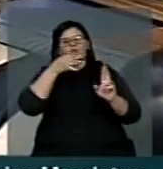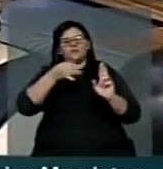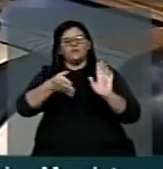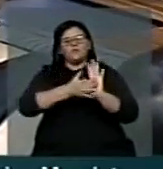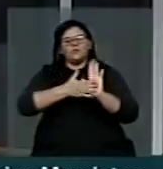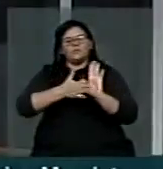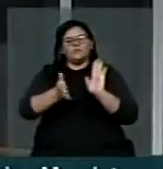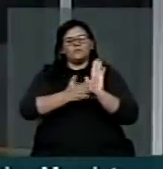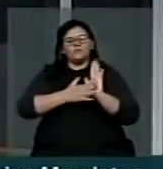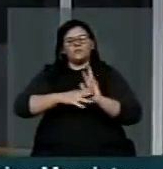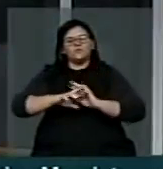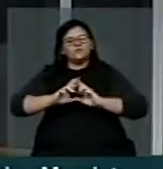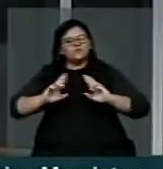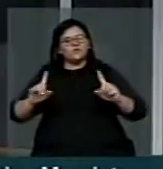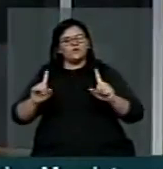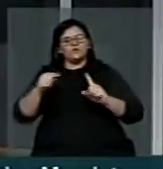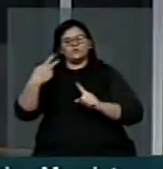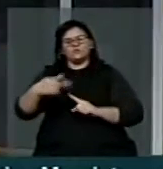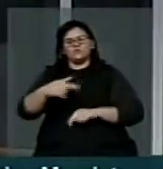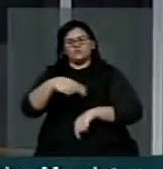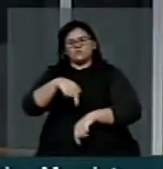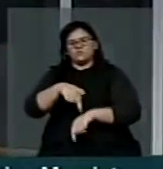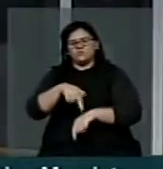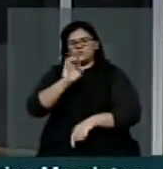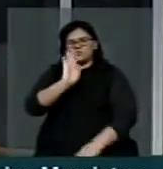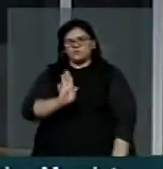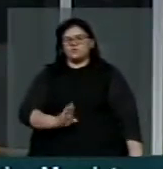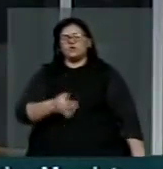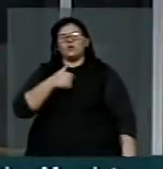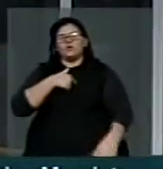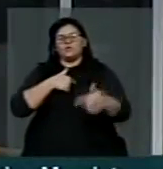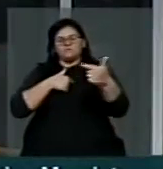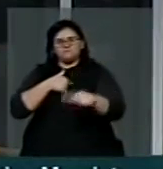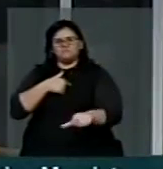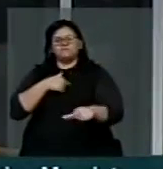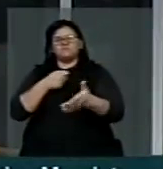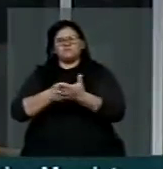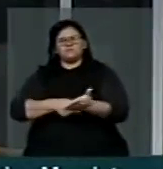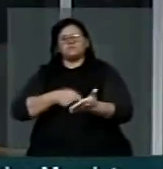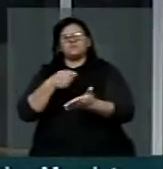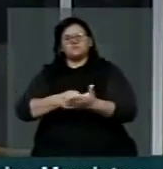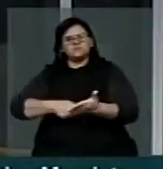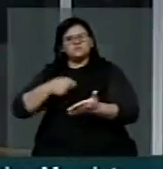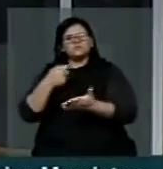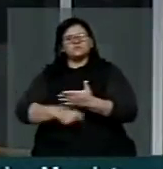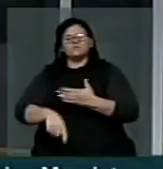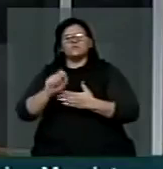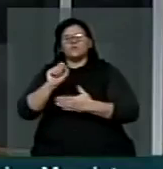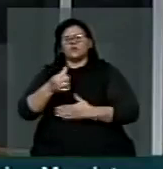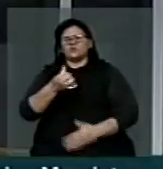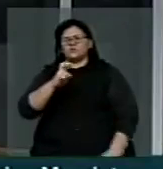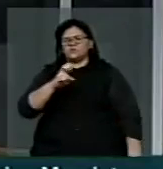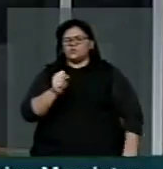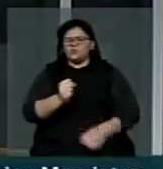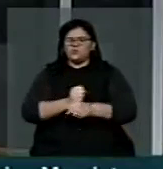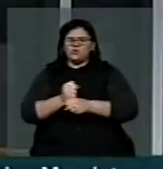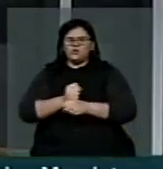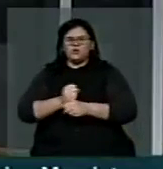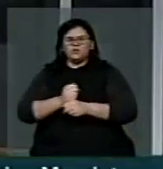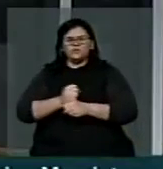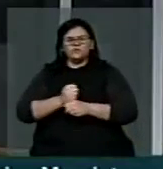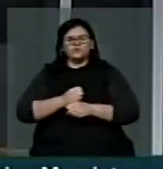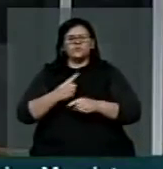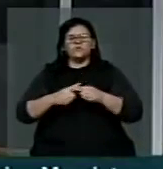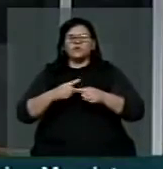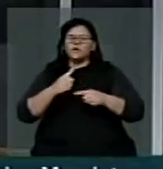propostas diferentes para a nação brasileira. Eu repito insistentemente que foram 65 anos para